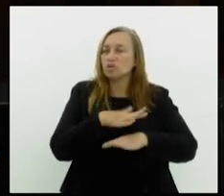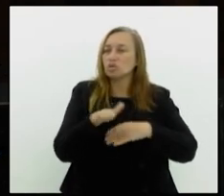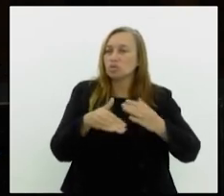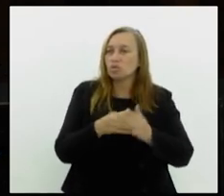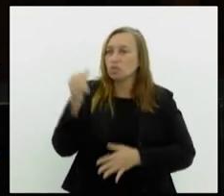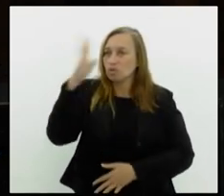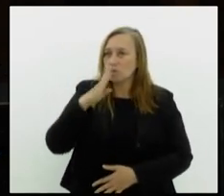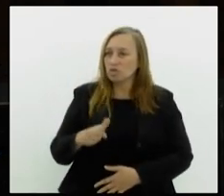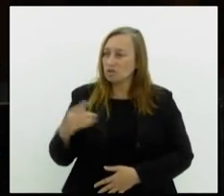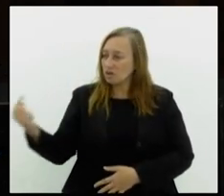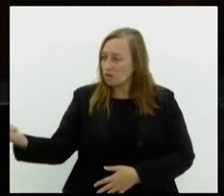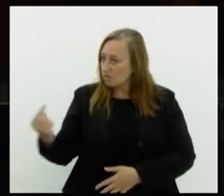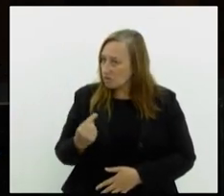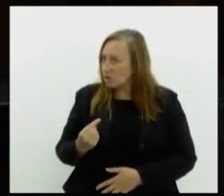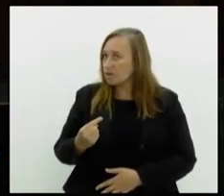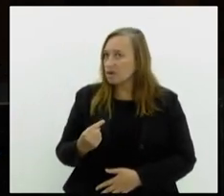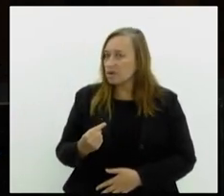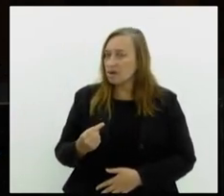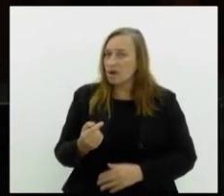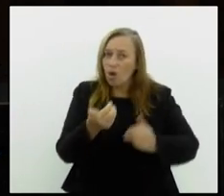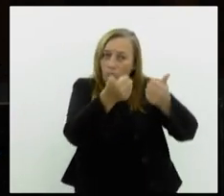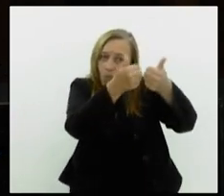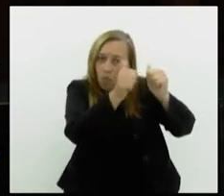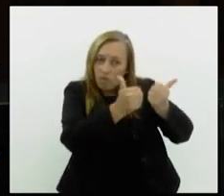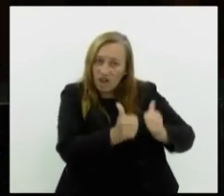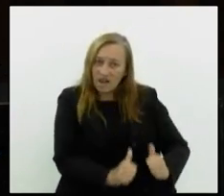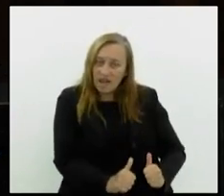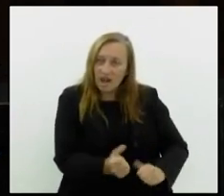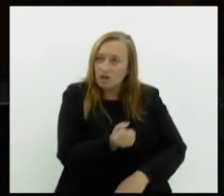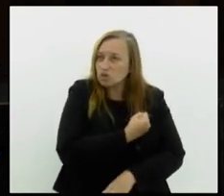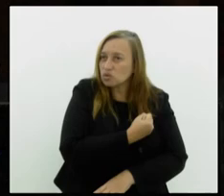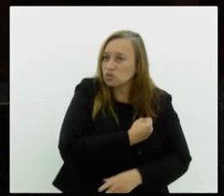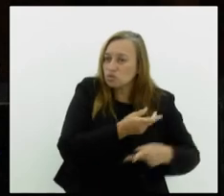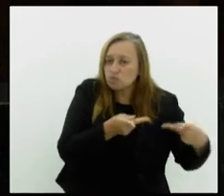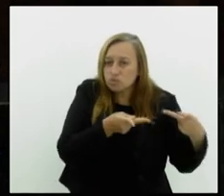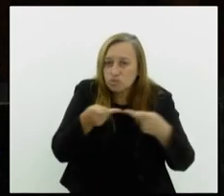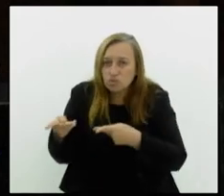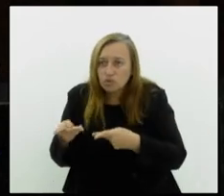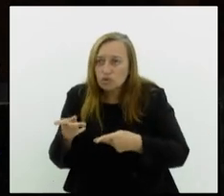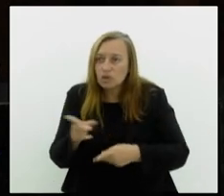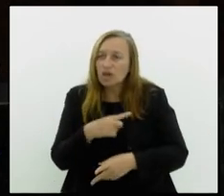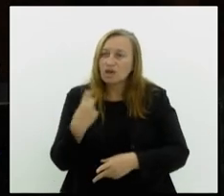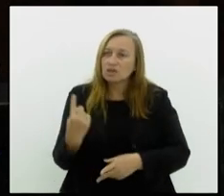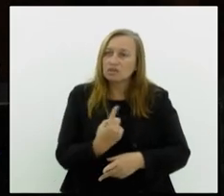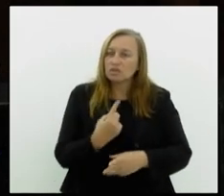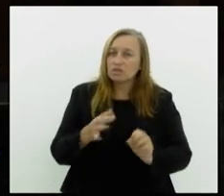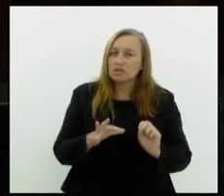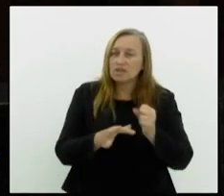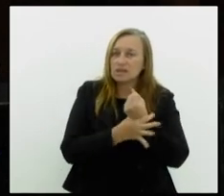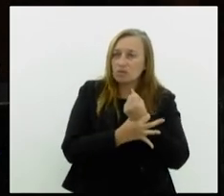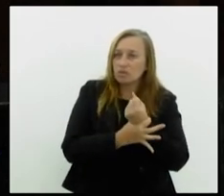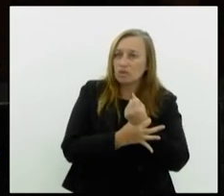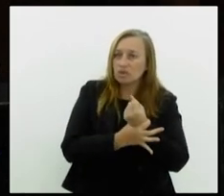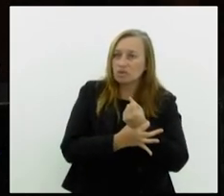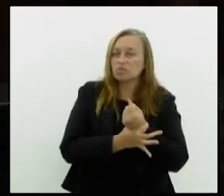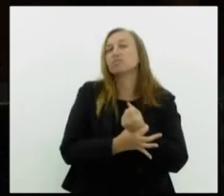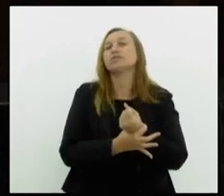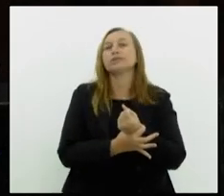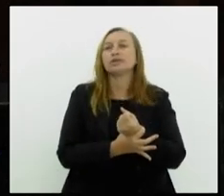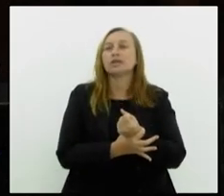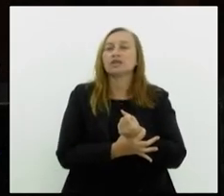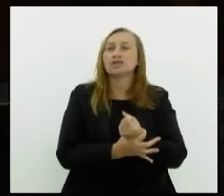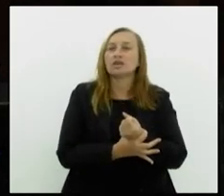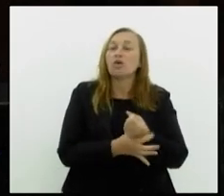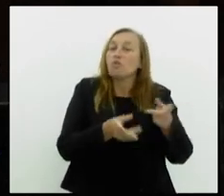estiveram aqui conosco, avaliaram os números, fizeram a visitação às nossas forças de segurança, fizeram